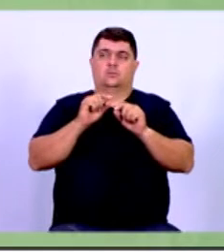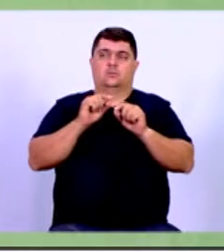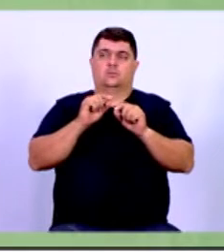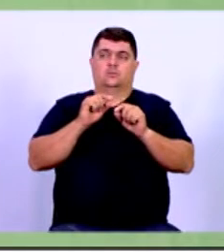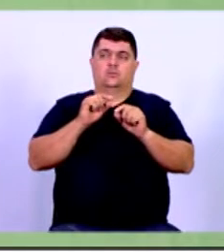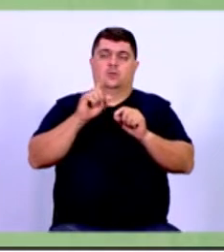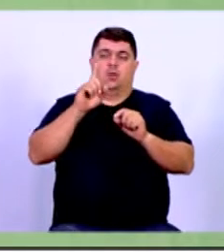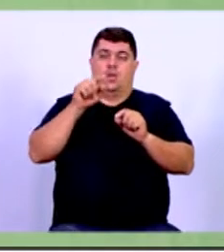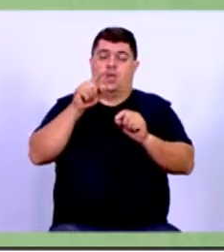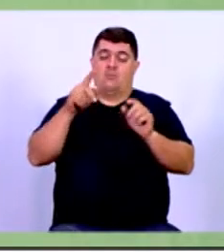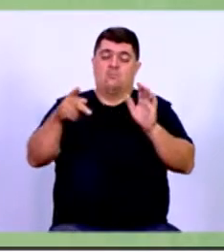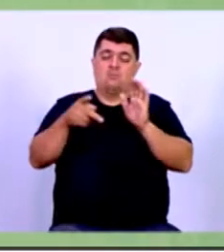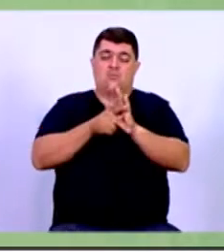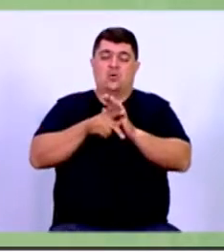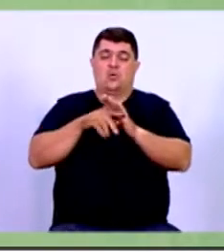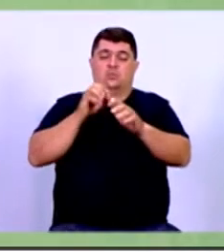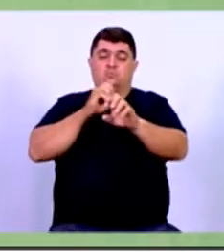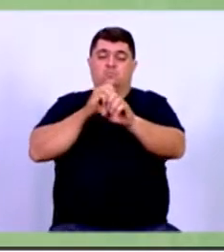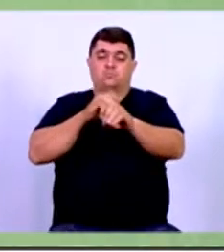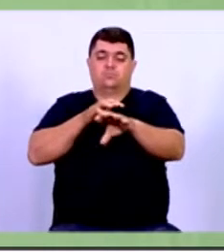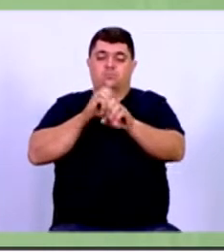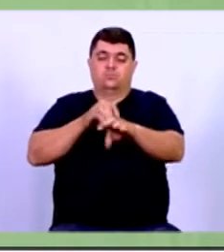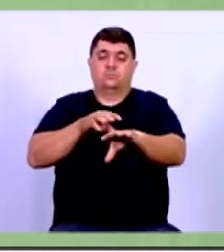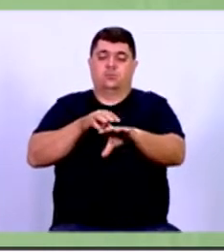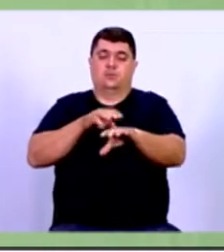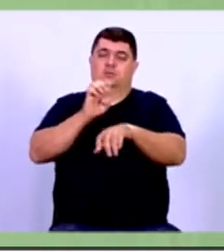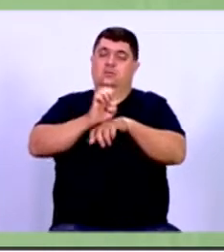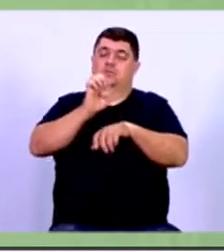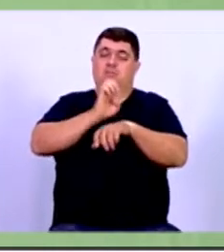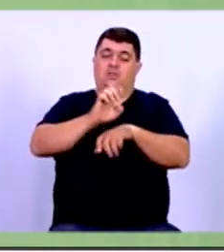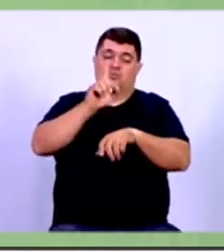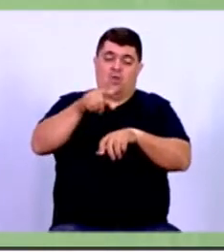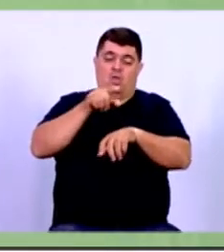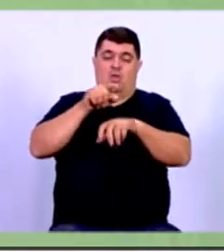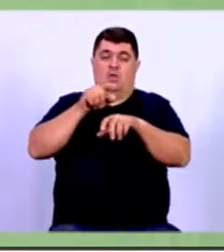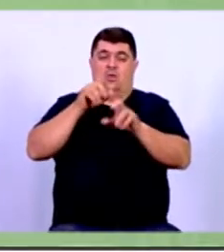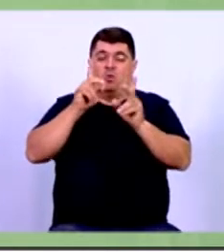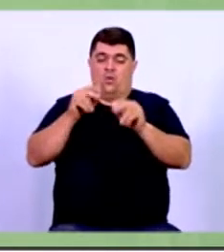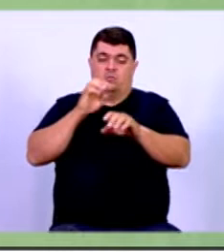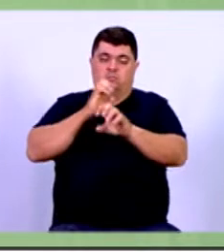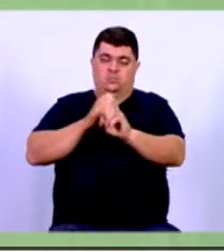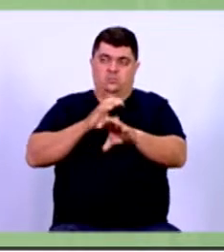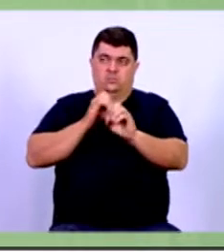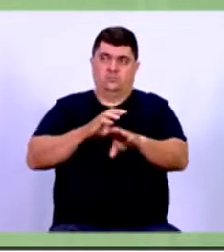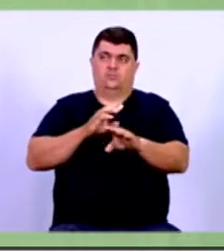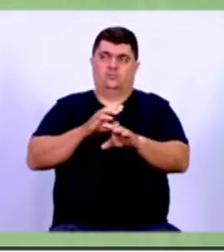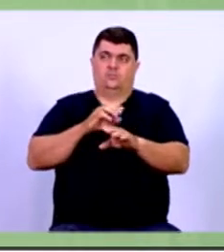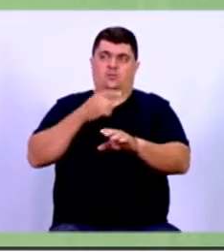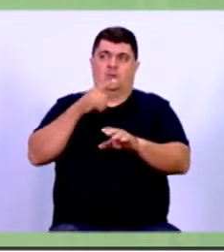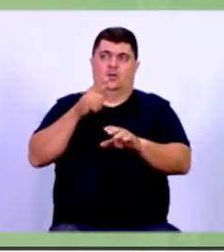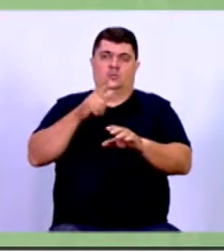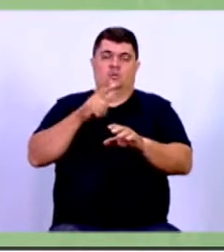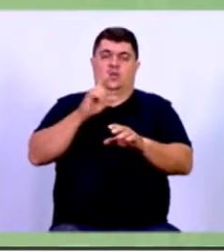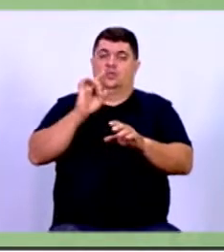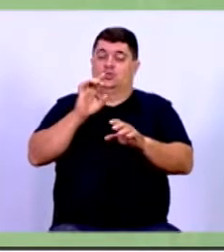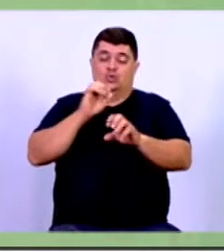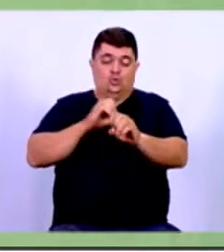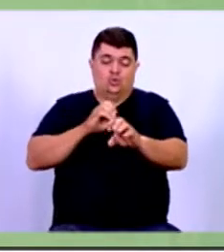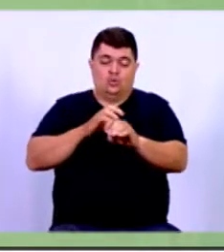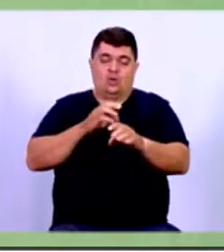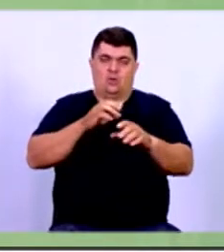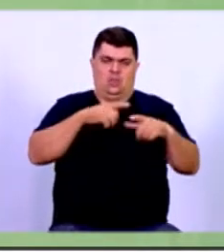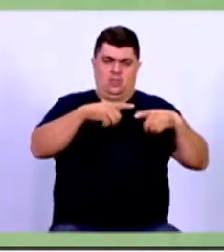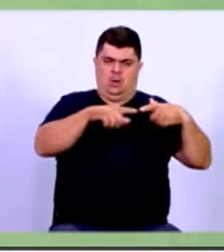um ato educativo. Então, ele tem caráter educacional. Ele não tem outro caráter. O caráter